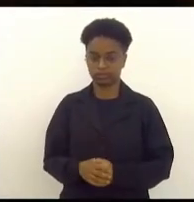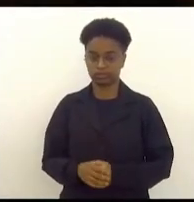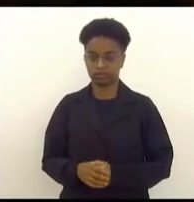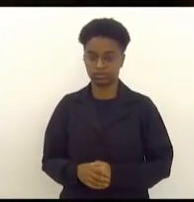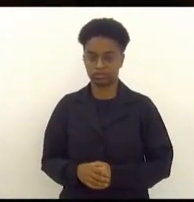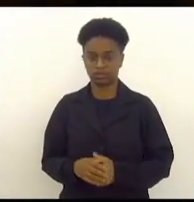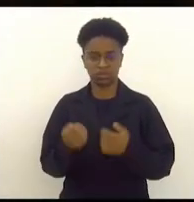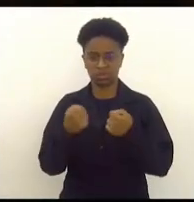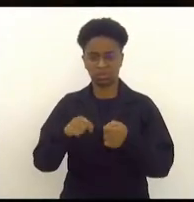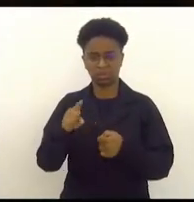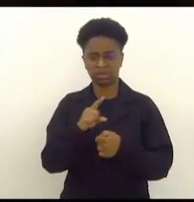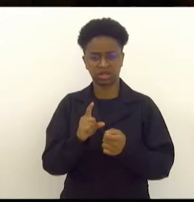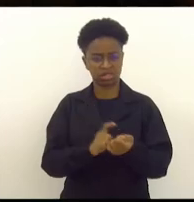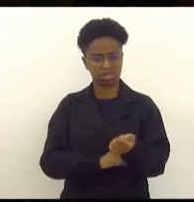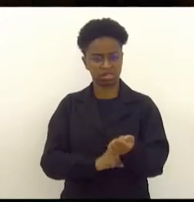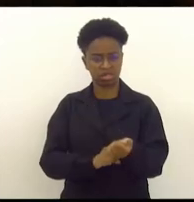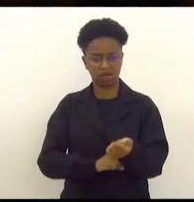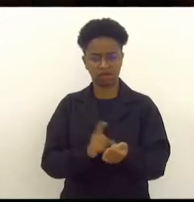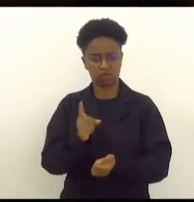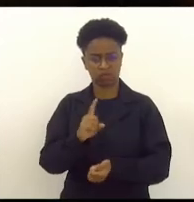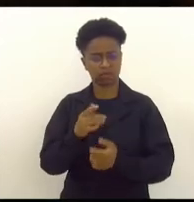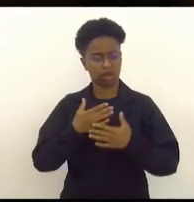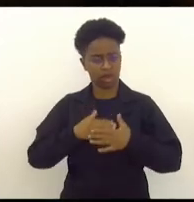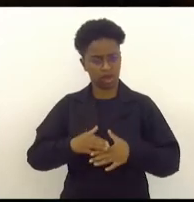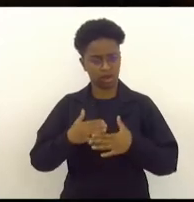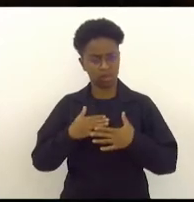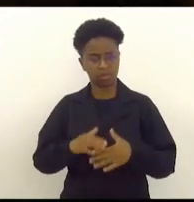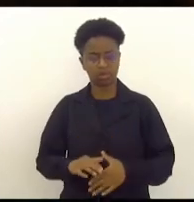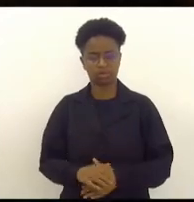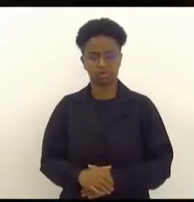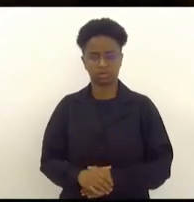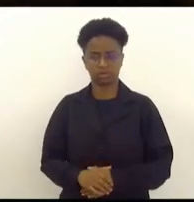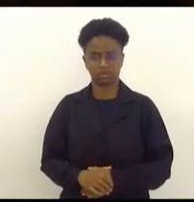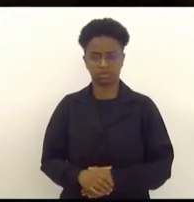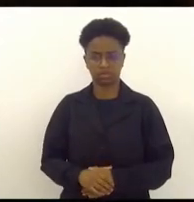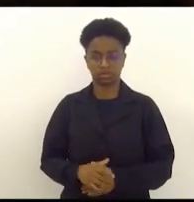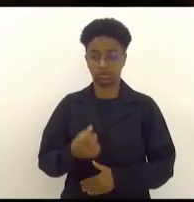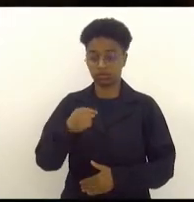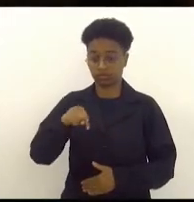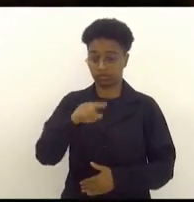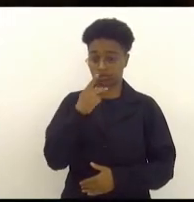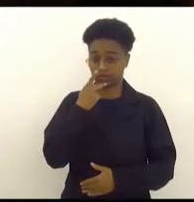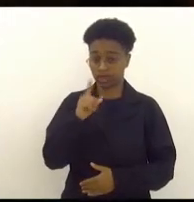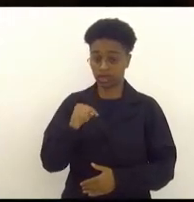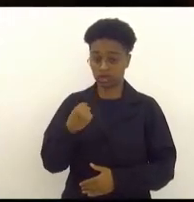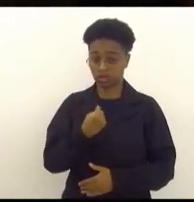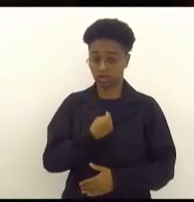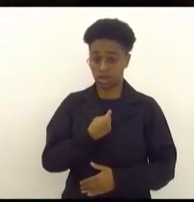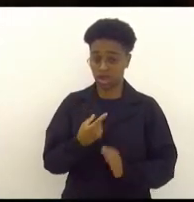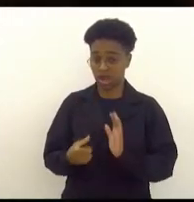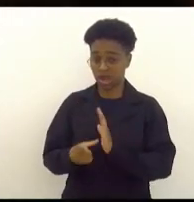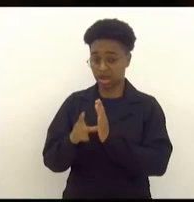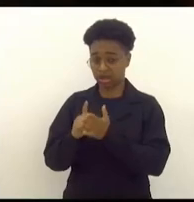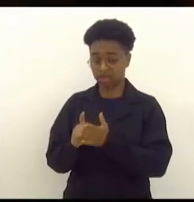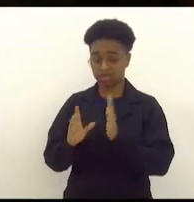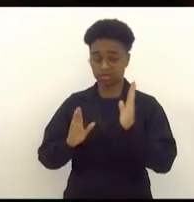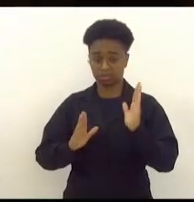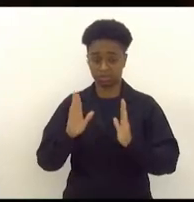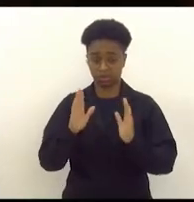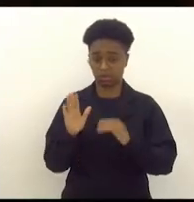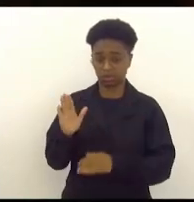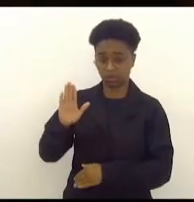fiquem nervosinhos calma posso fazer excelências Estão dizendo que a gente está antecipando o processo eleitoral